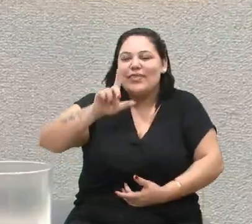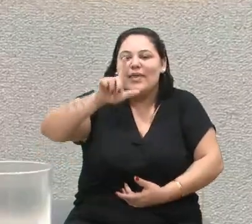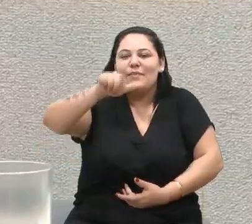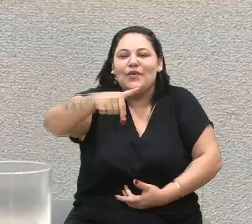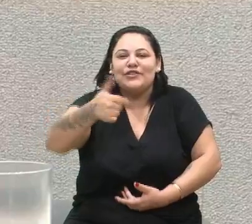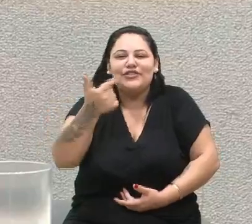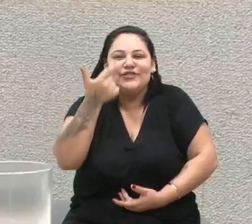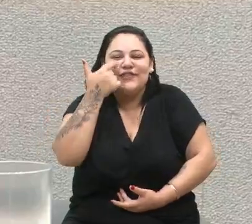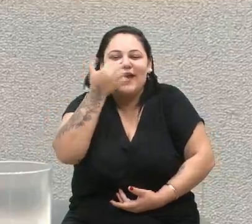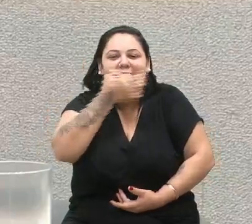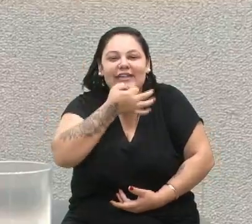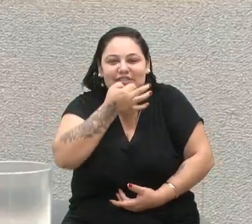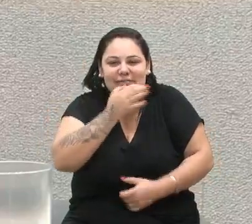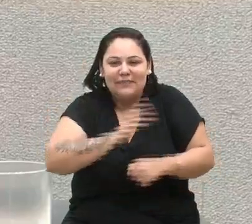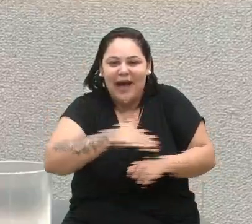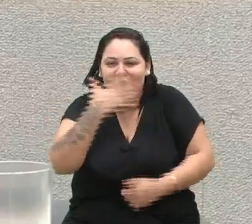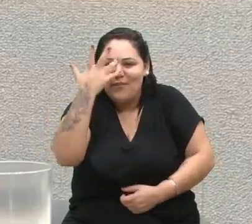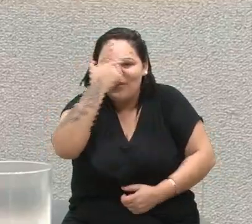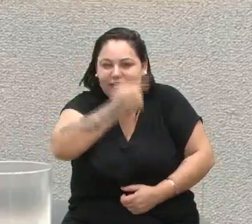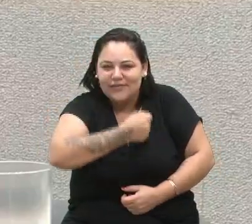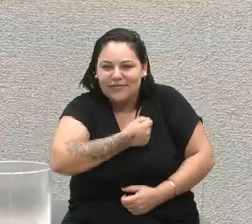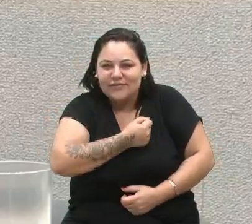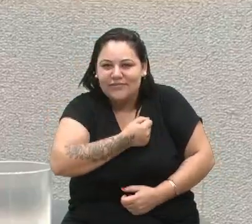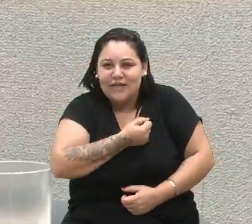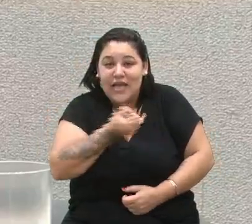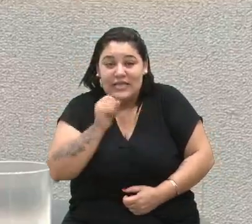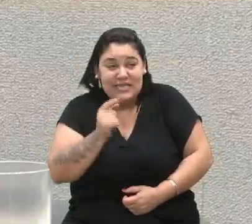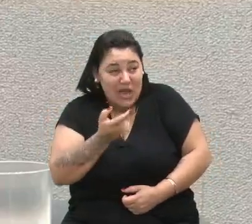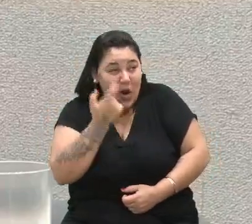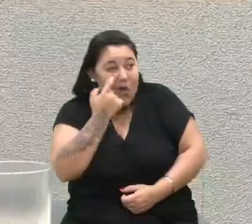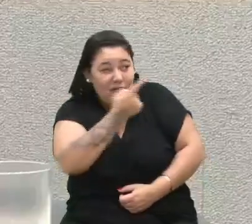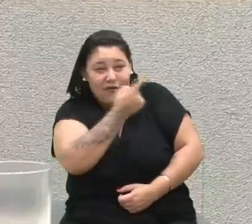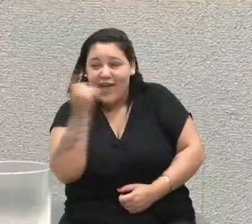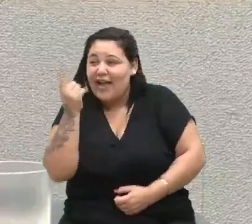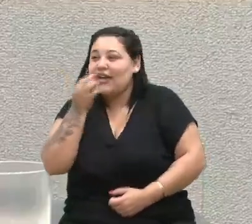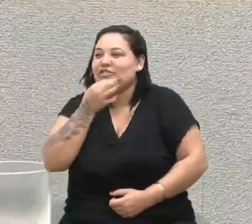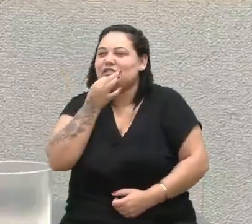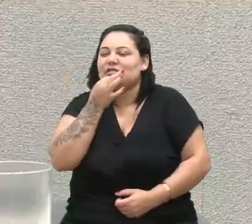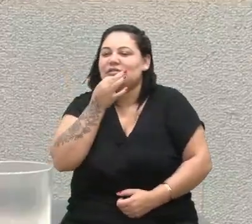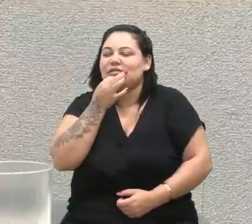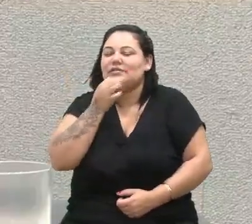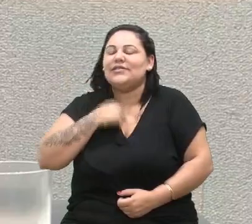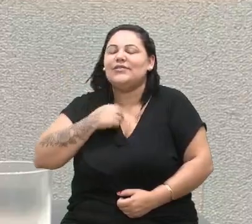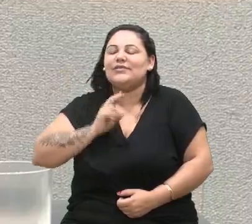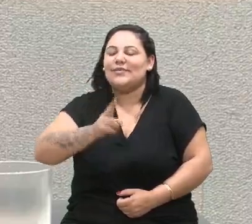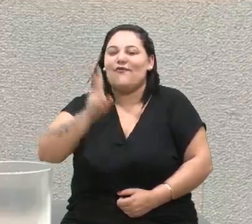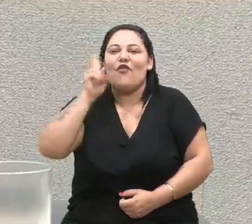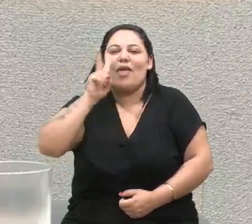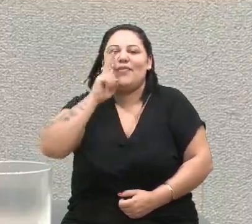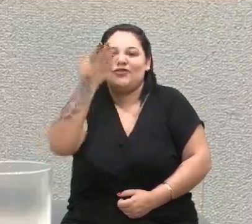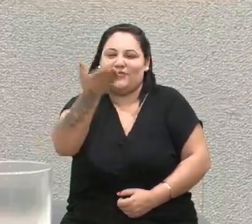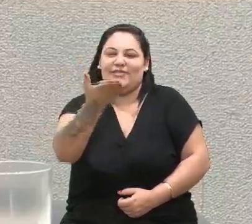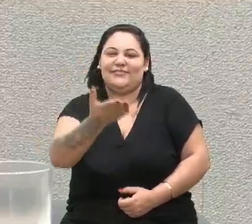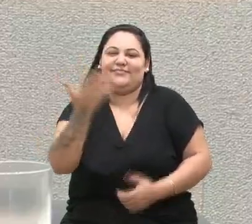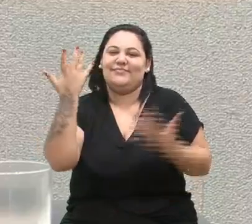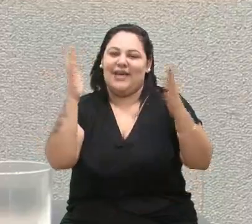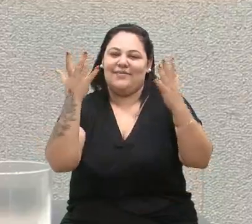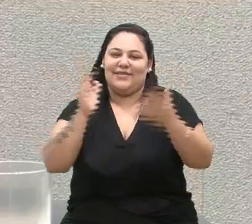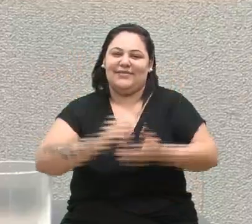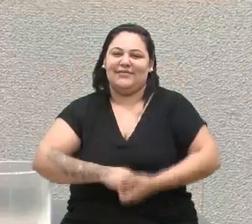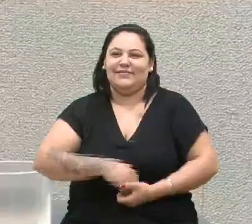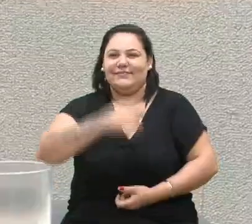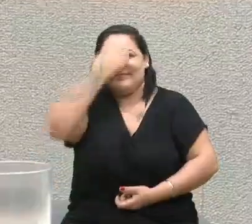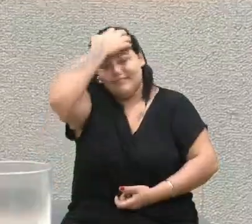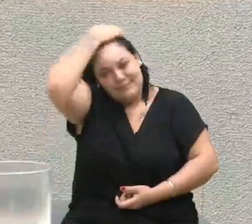mais bonita, quando eu ver ela mais bonita, eu vou sempre lembrar do senhor. Parabéns. Obrigado,